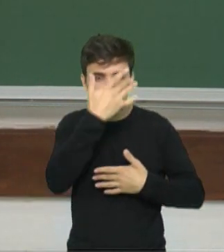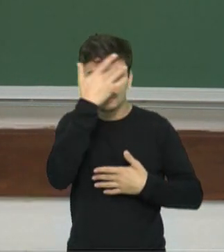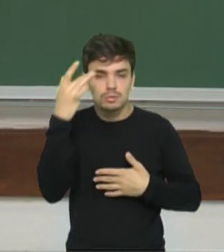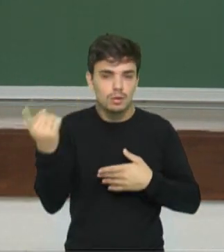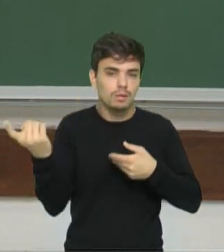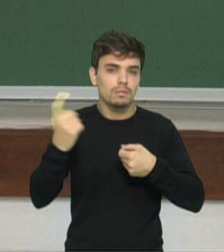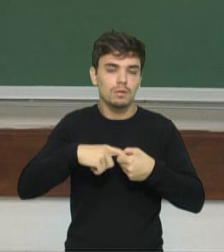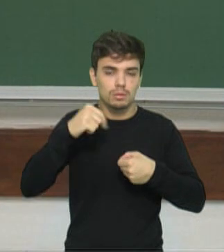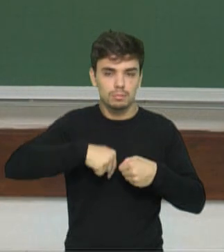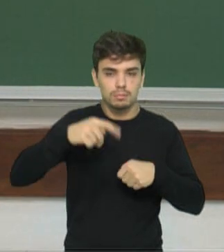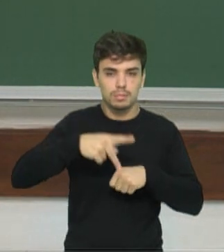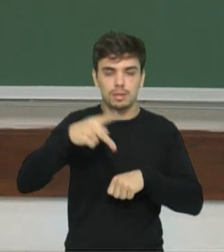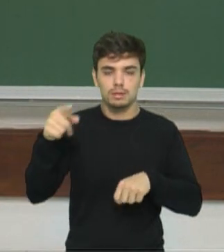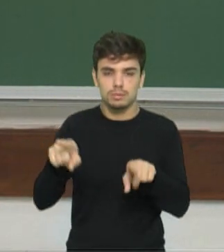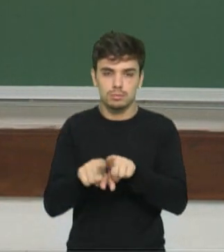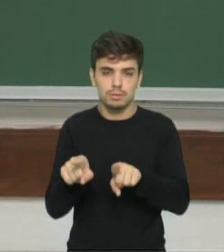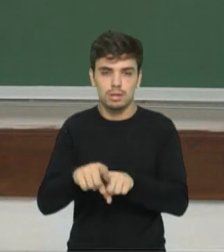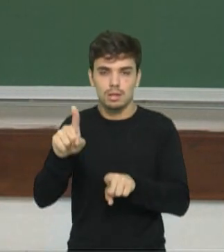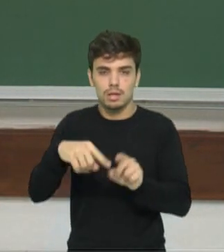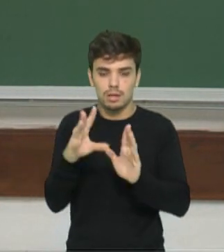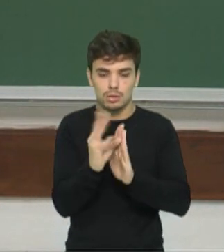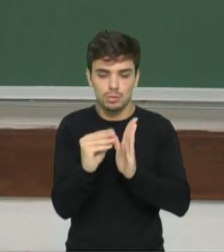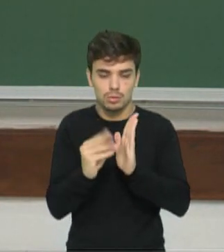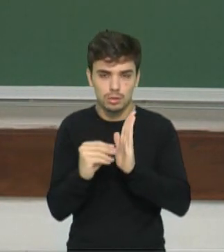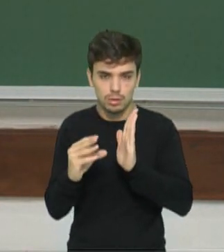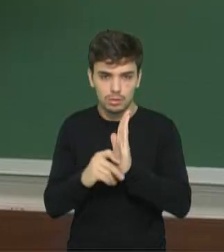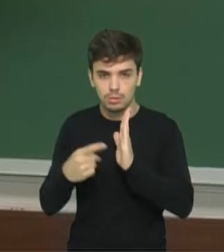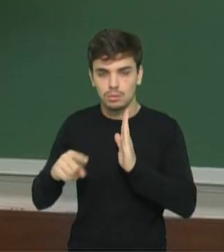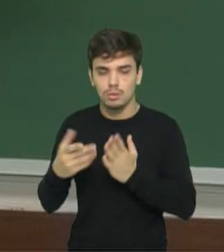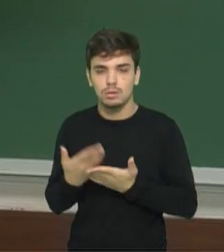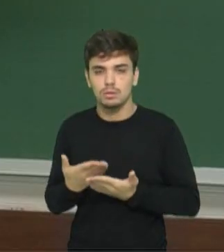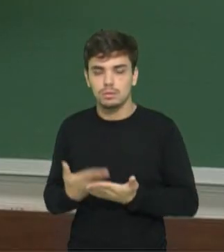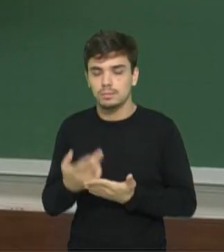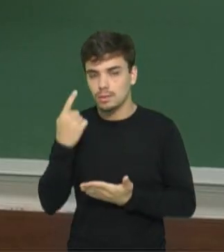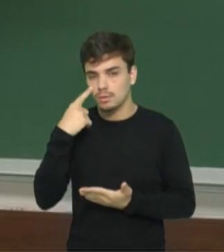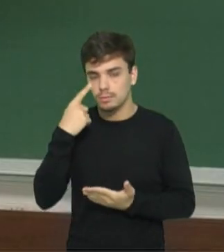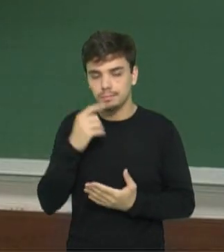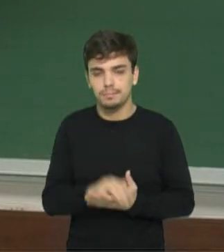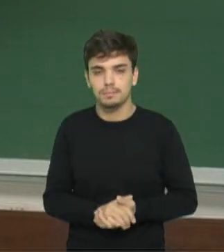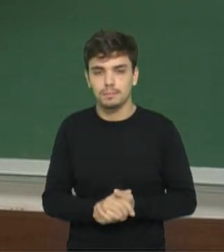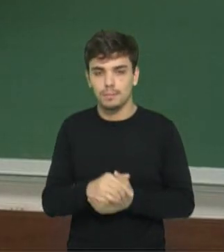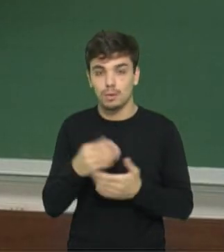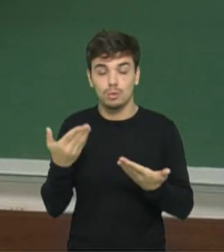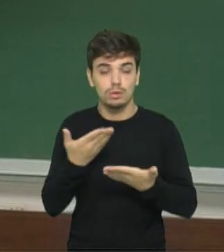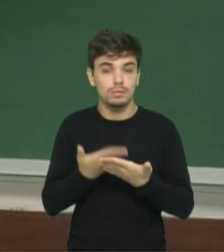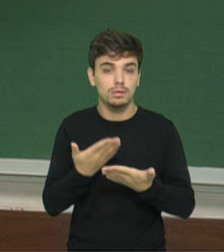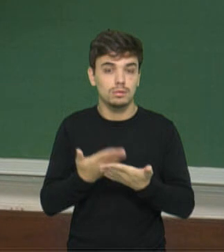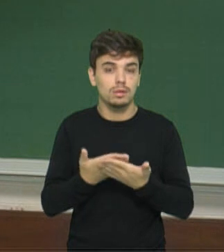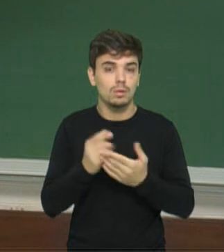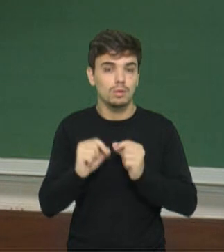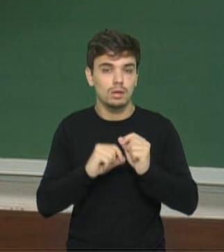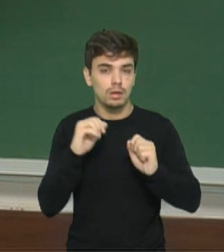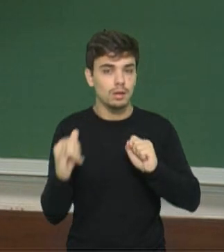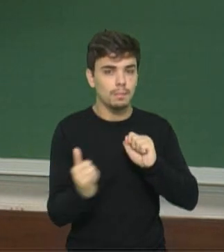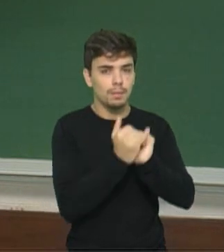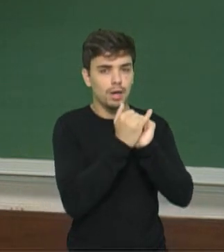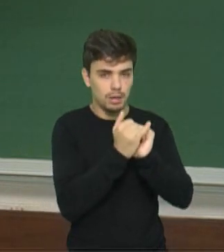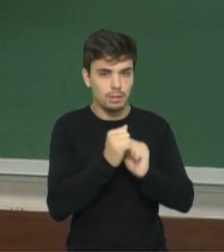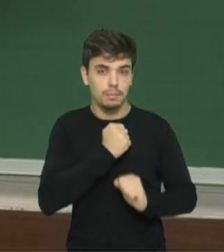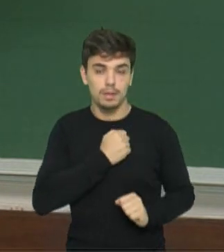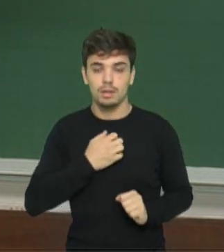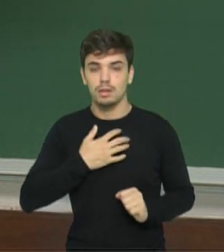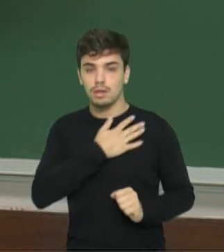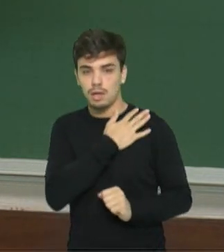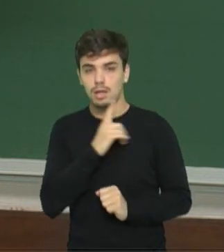nossos conteúdos na última aula, Daí na aula de hoje a gente vai estudar então o golpe militar na Guatemala, um dos